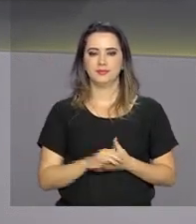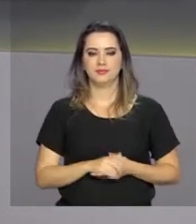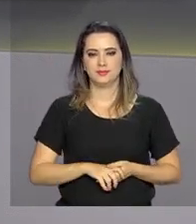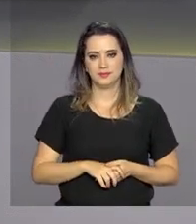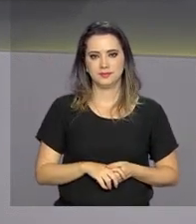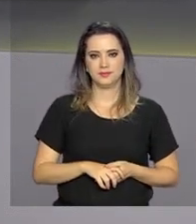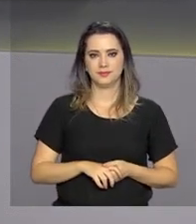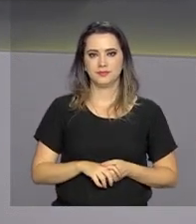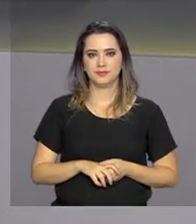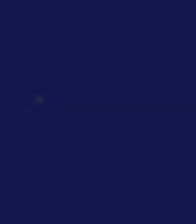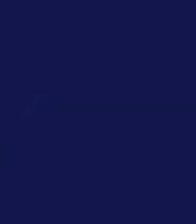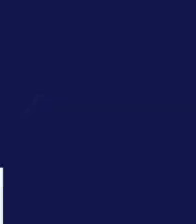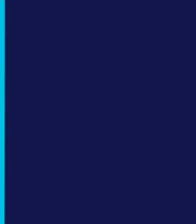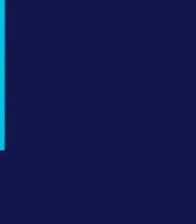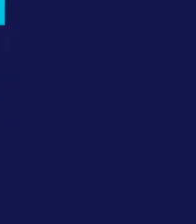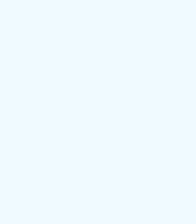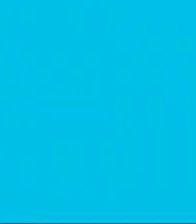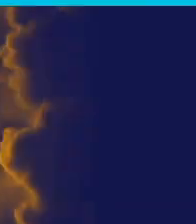federal